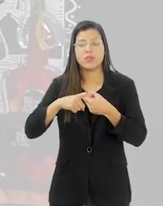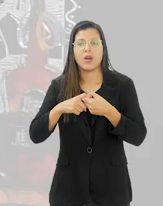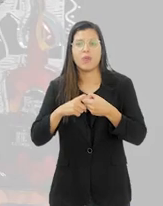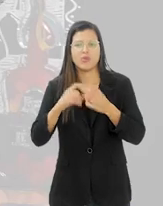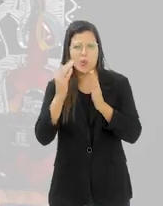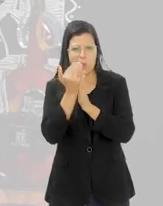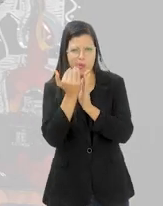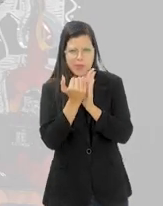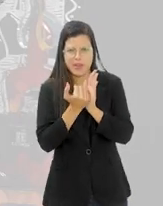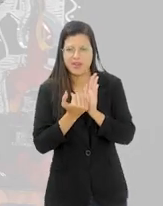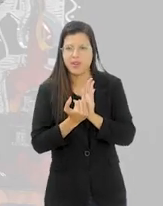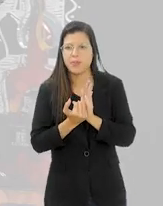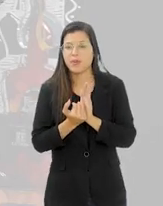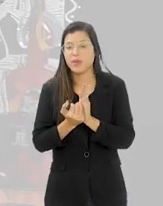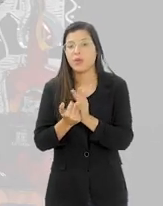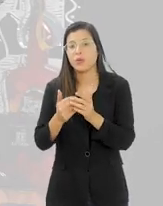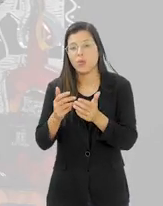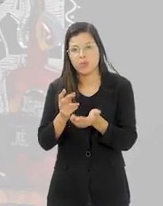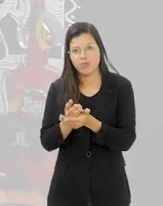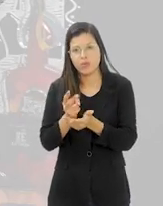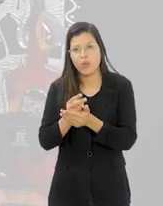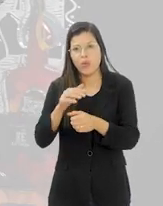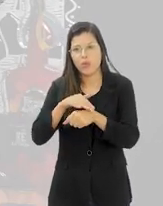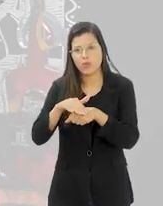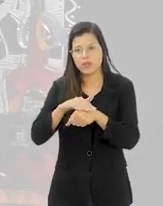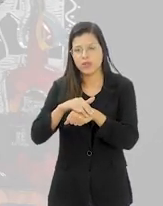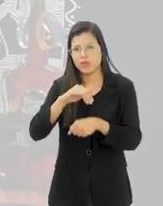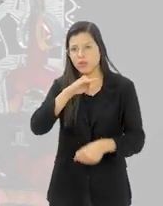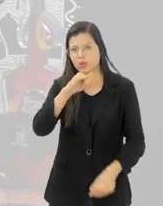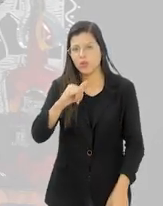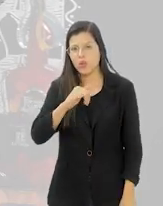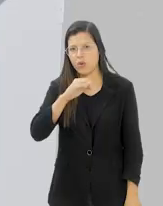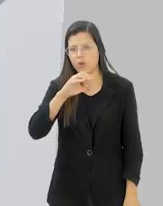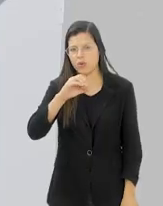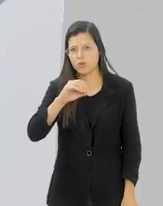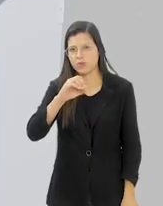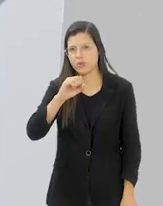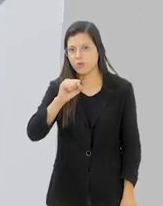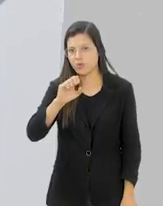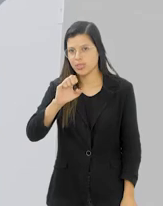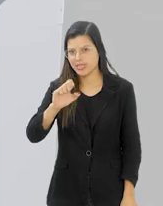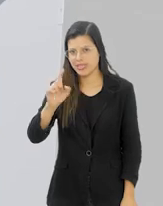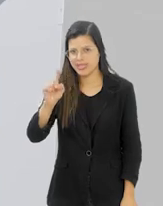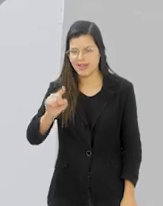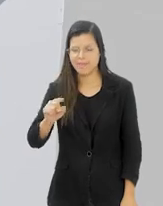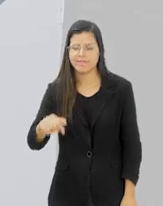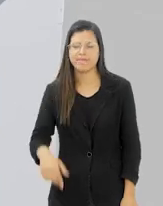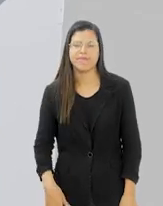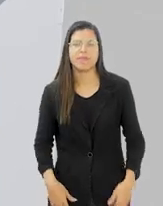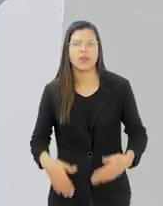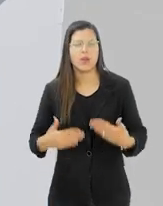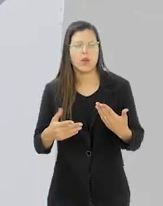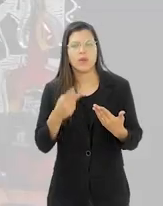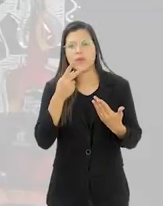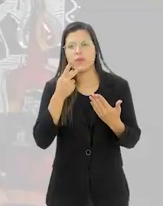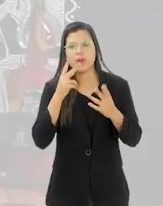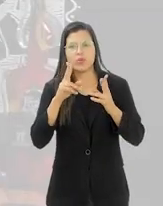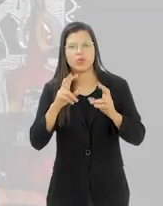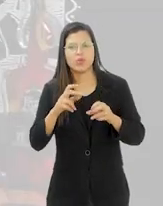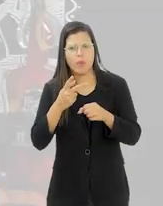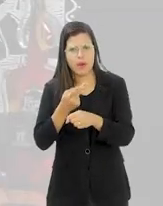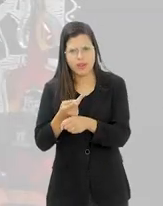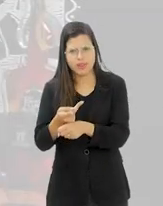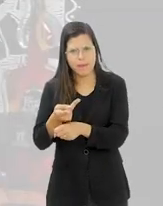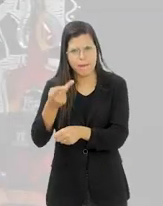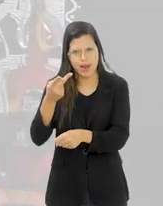Voltamos com o Quintas com Quintais e eu sigo conversando com José Rodrigues. Zé, me fala um pouco do